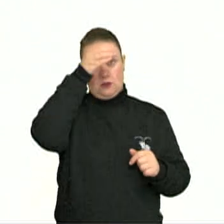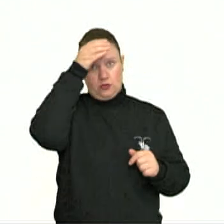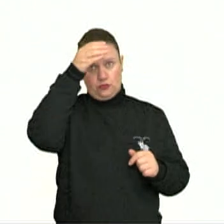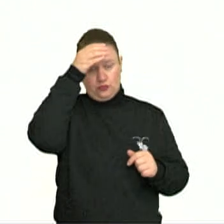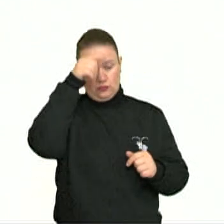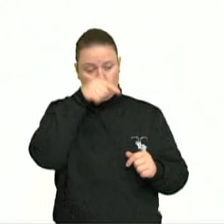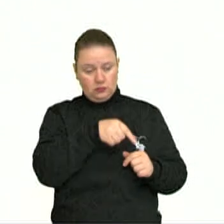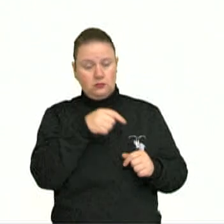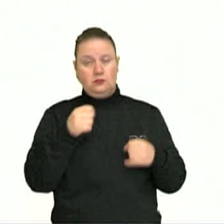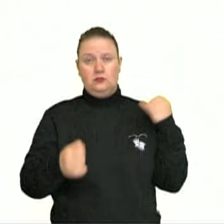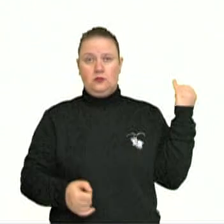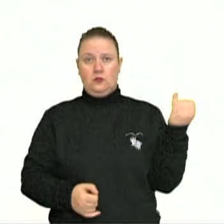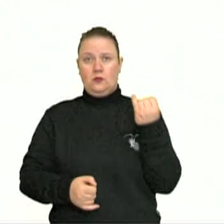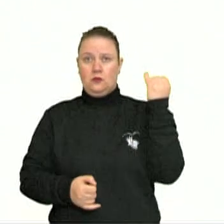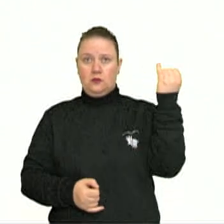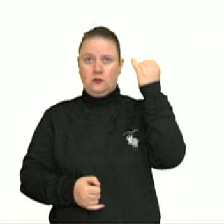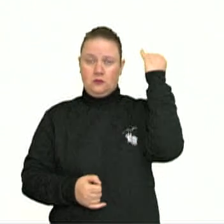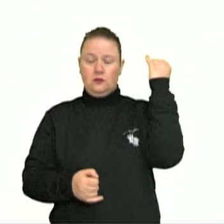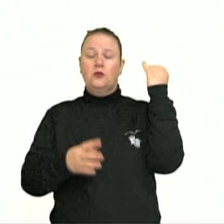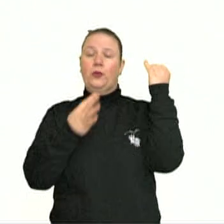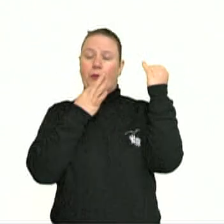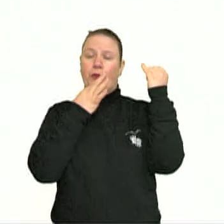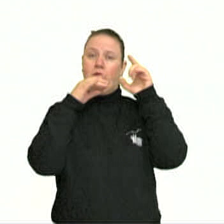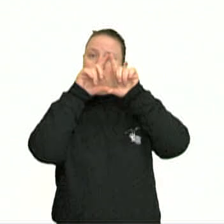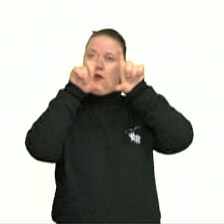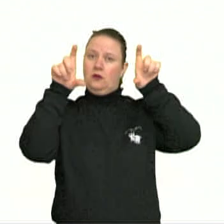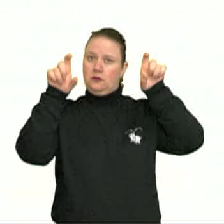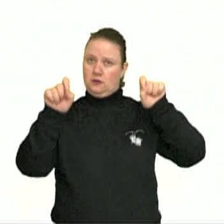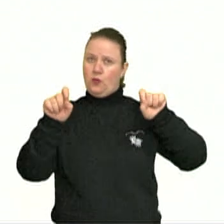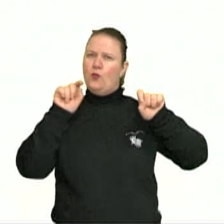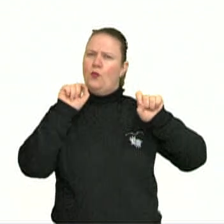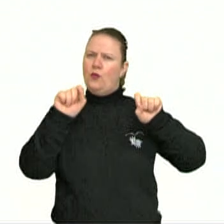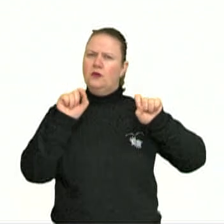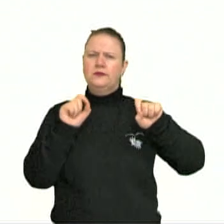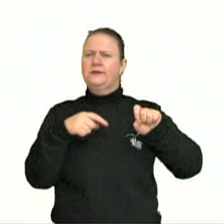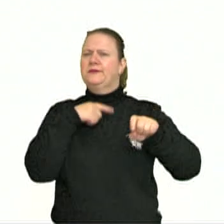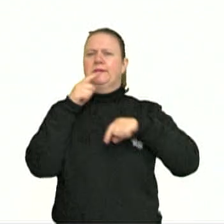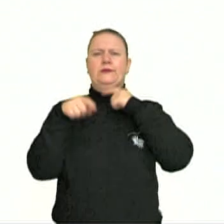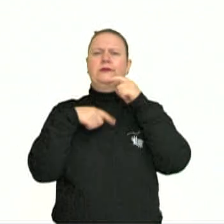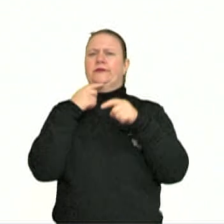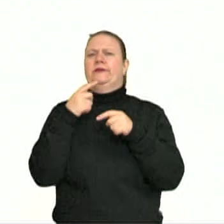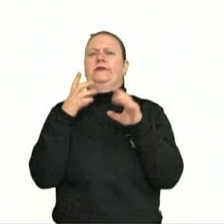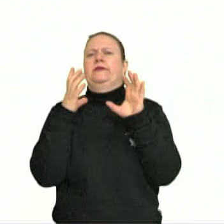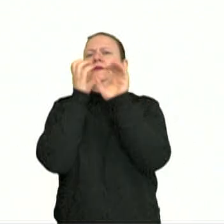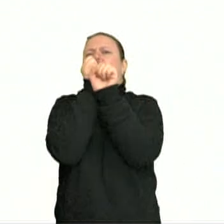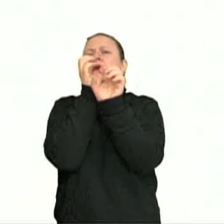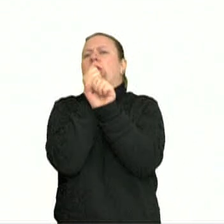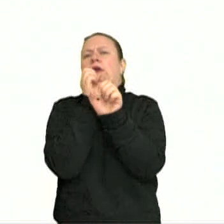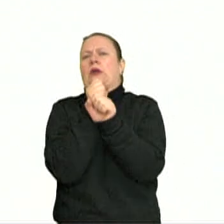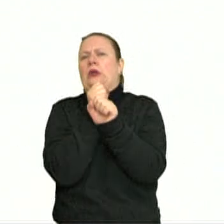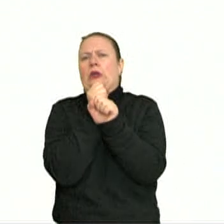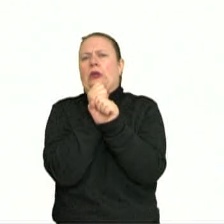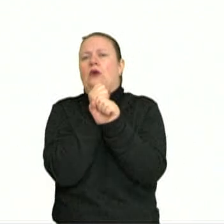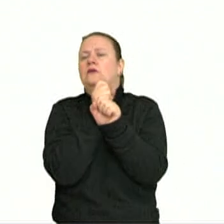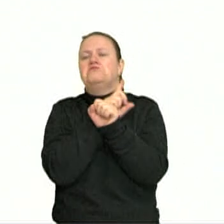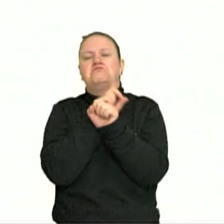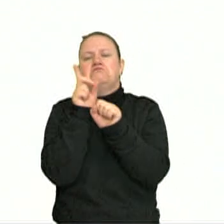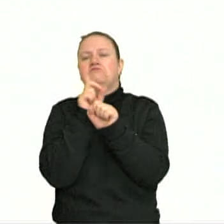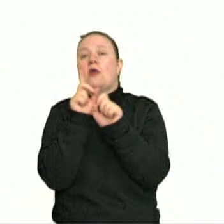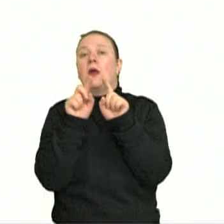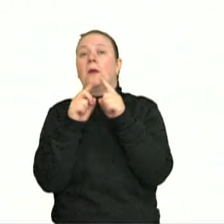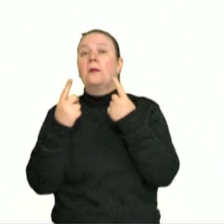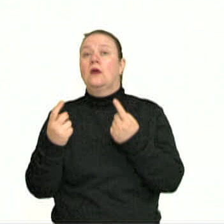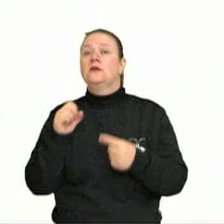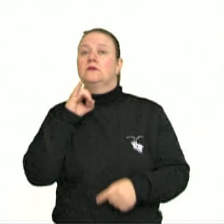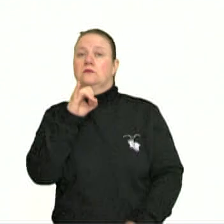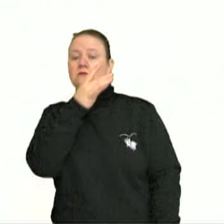sido importante conhecer a equação do pêndulo simples, não precisamos realizar contas e nem trabalhar com números diretamente. Mas para quem tem